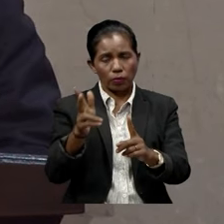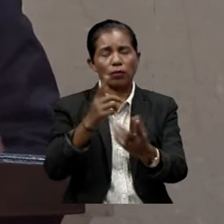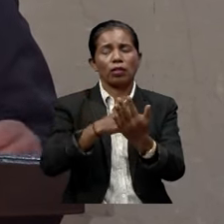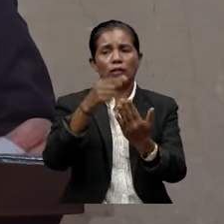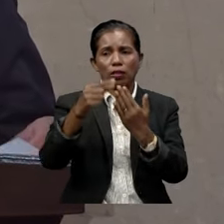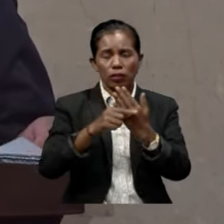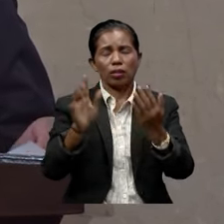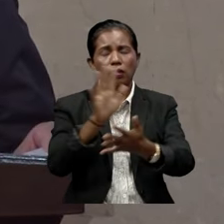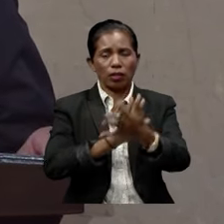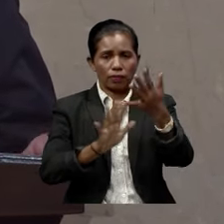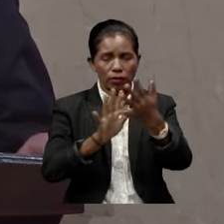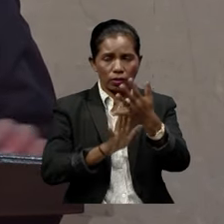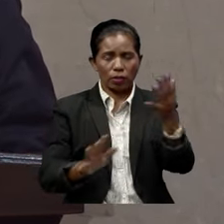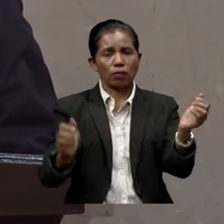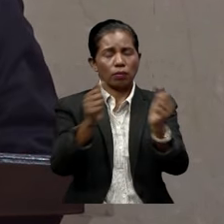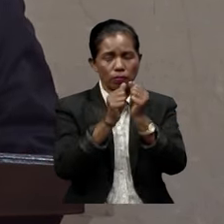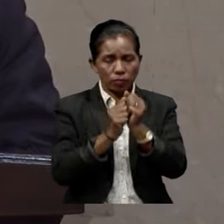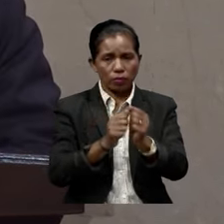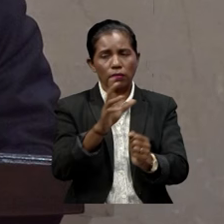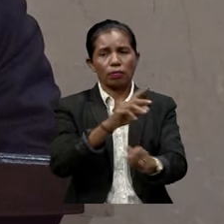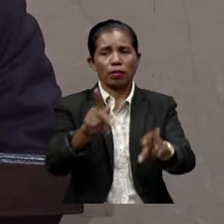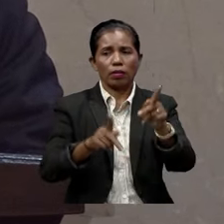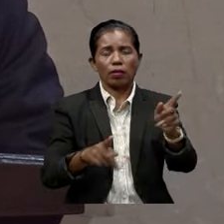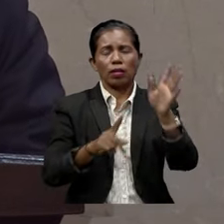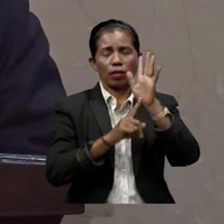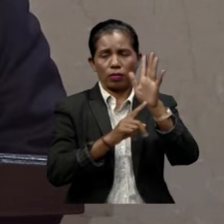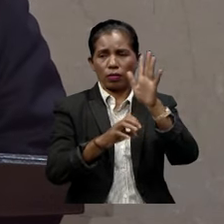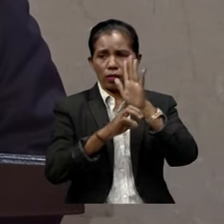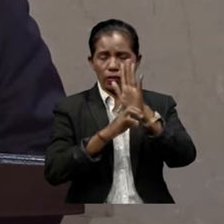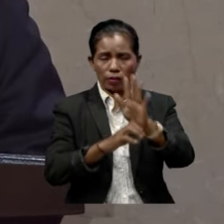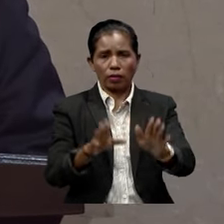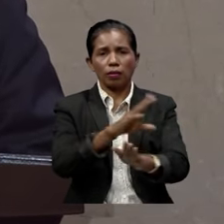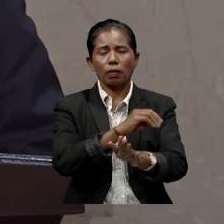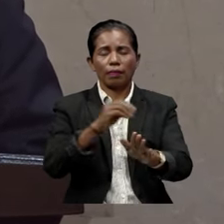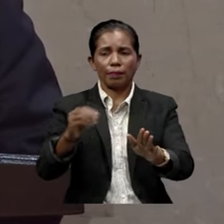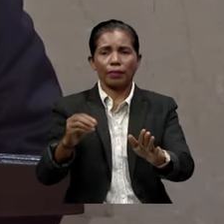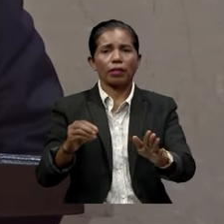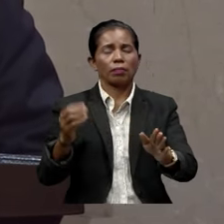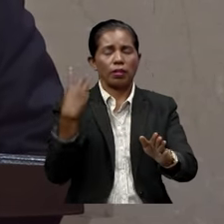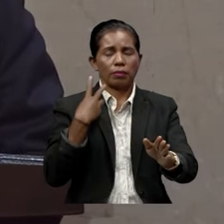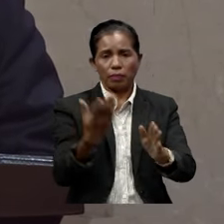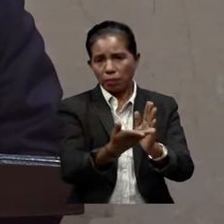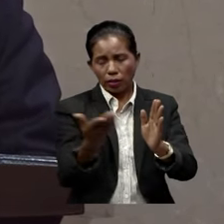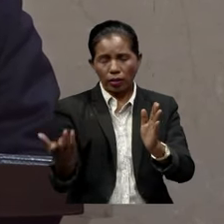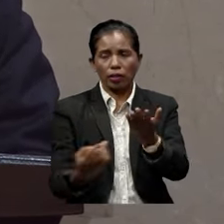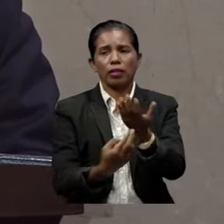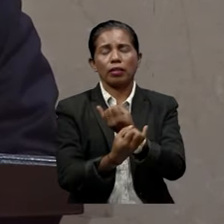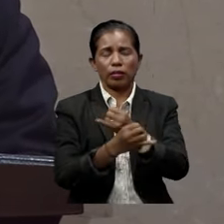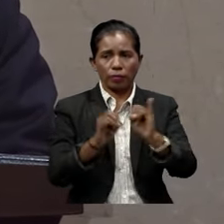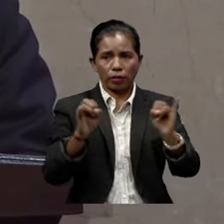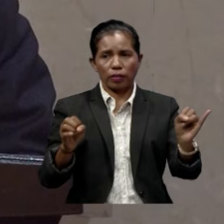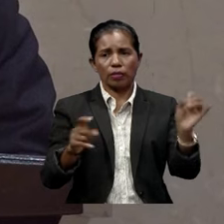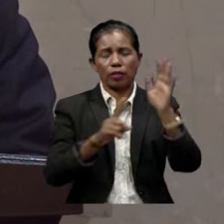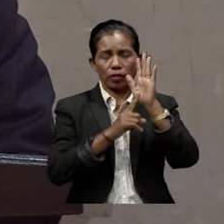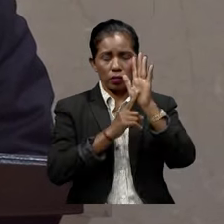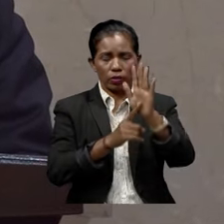vosso passado coletivo, na homenagem aos que superaram as diferenças convergindo na resistência e na homenagem aos que